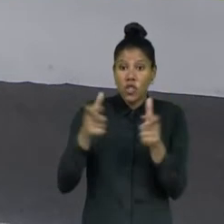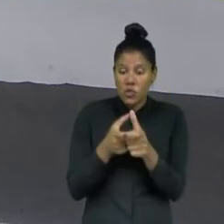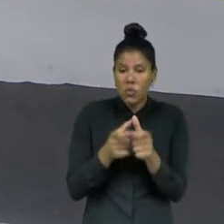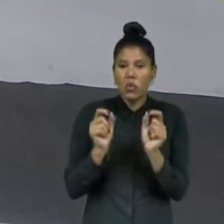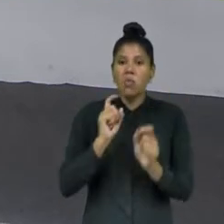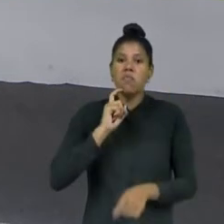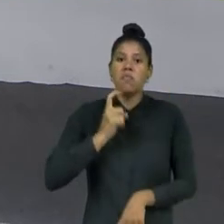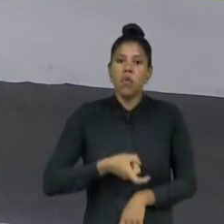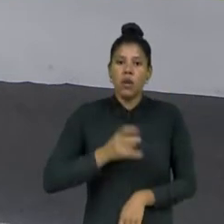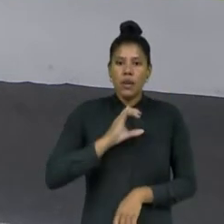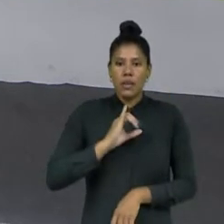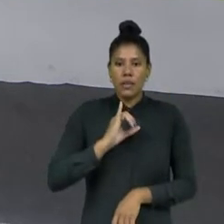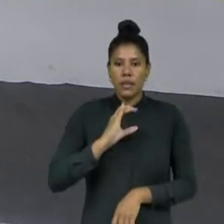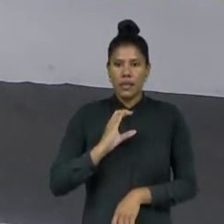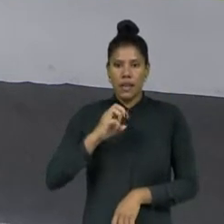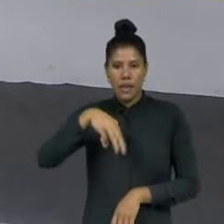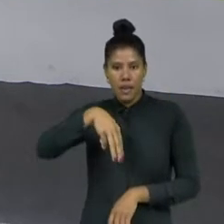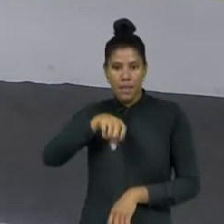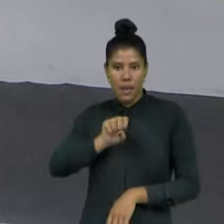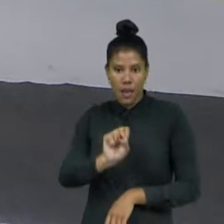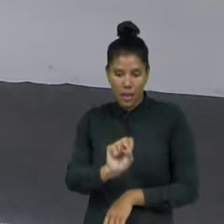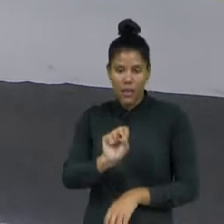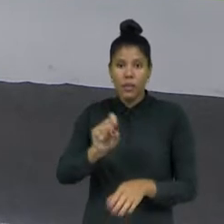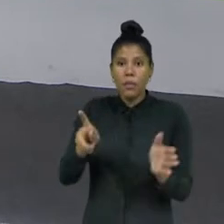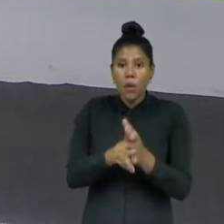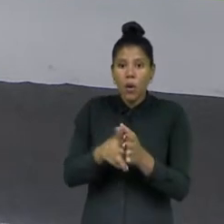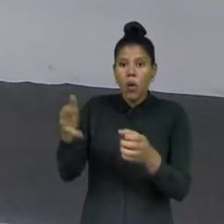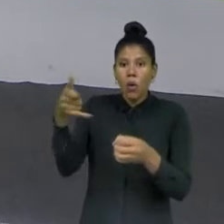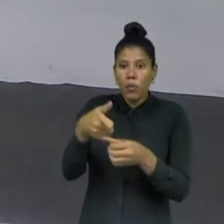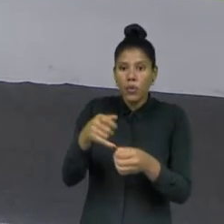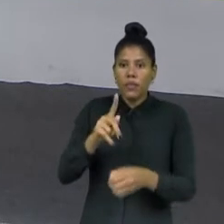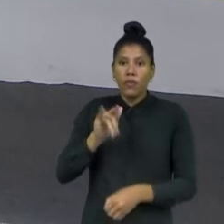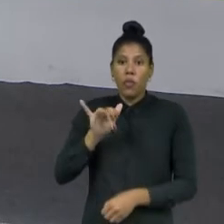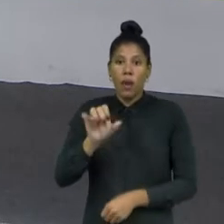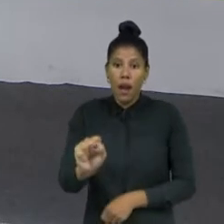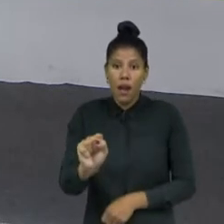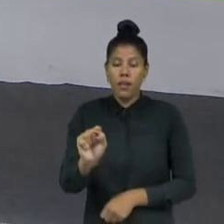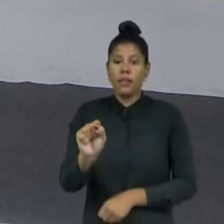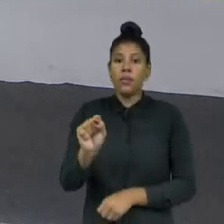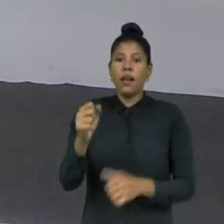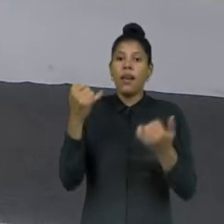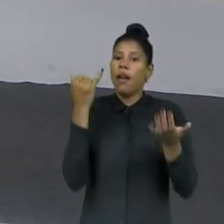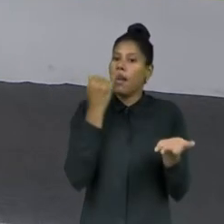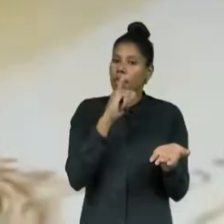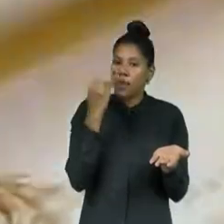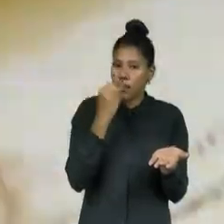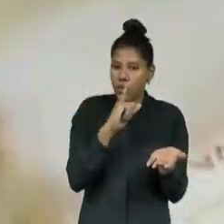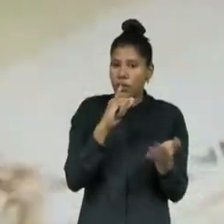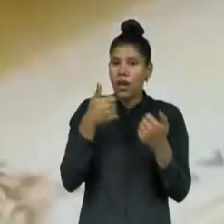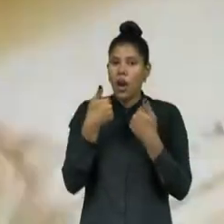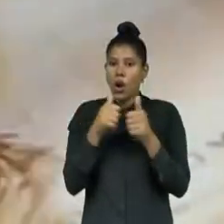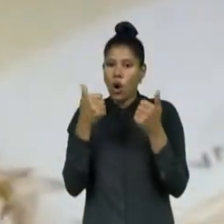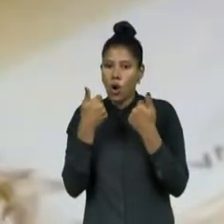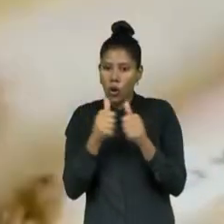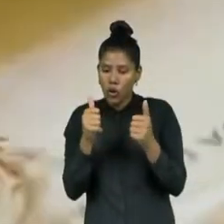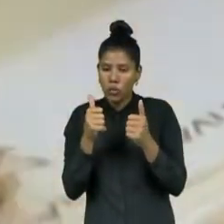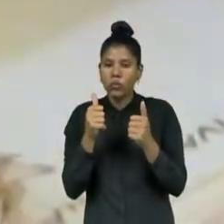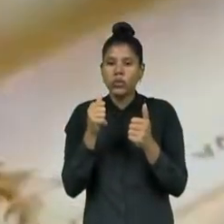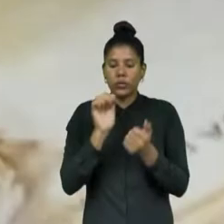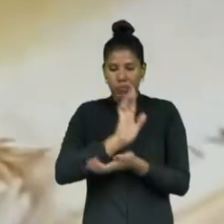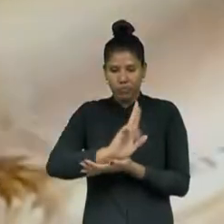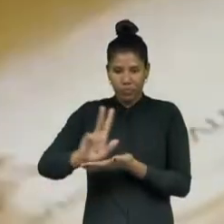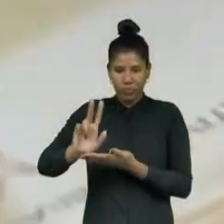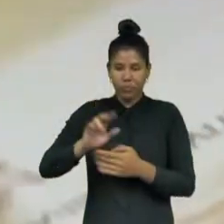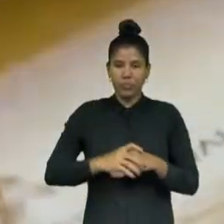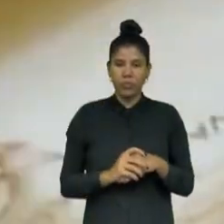para combustíveis, gás natural, energia elétrica, comunicações e transporte coletivo. A alíquota do Imposto sobre